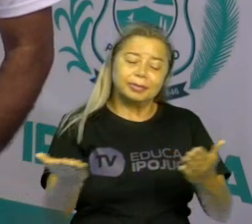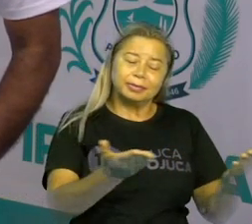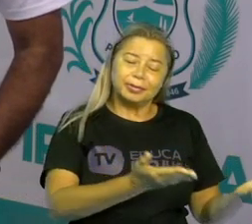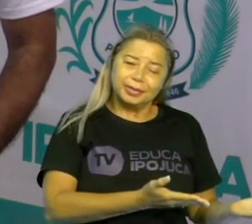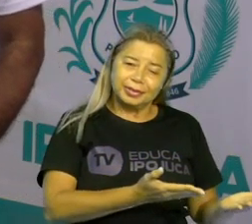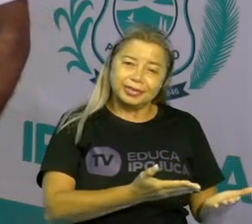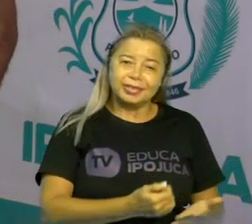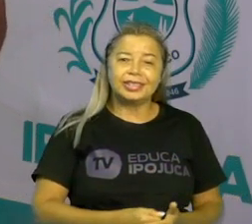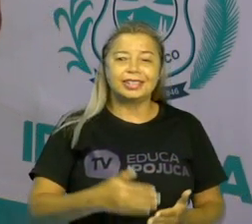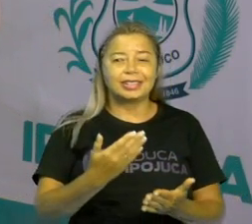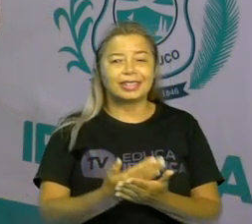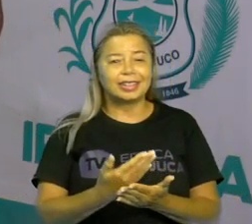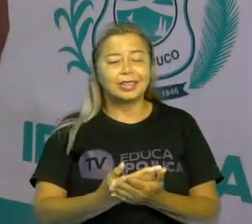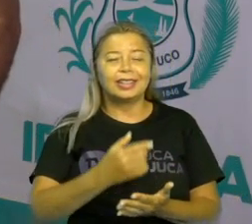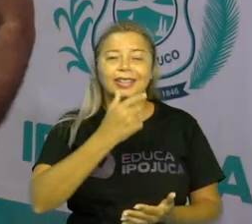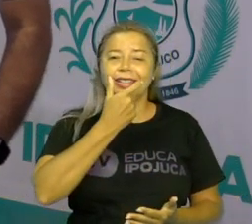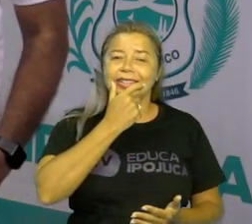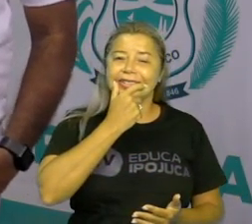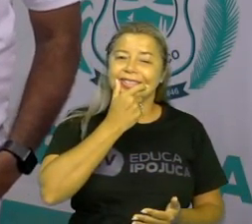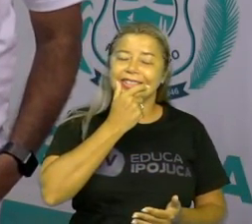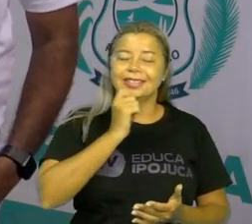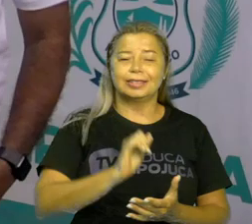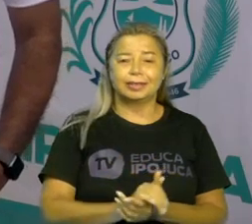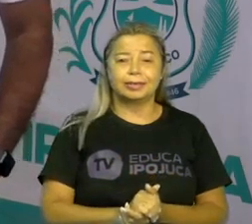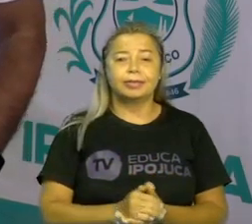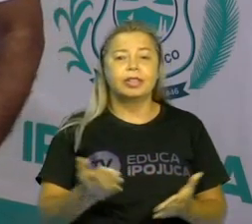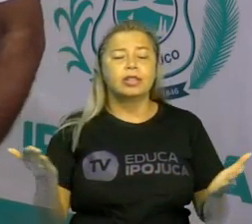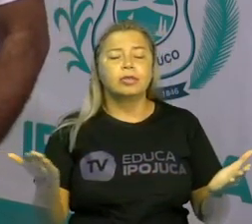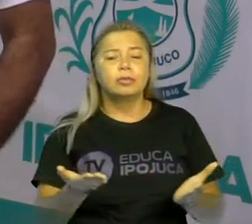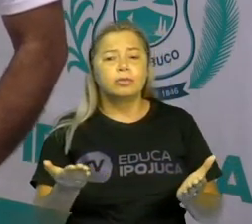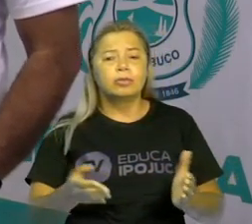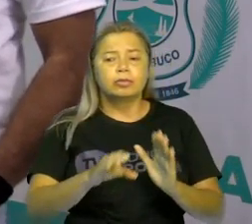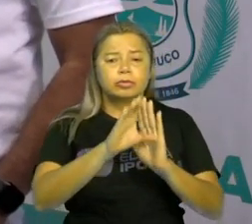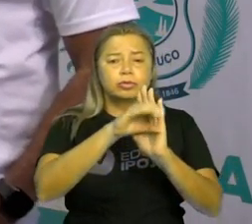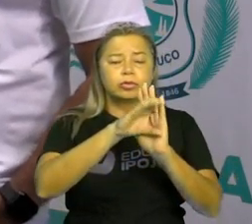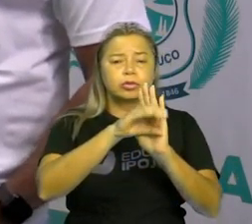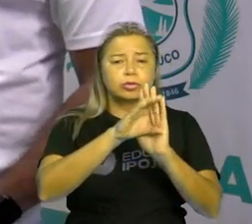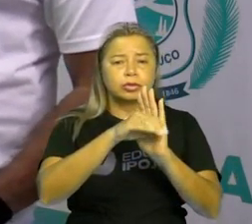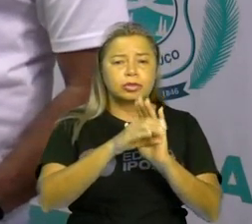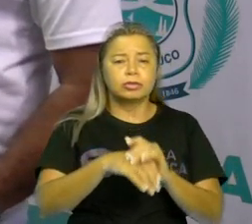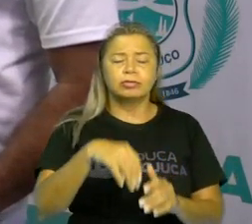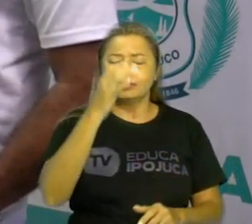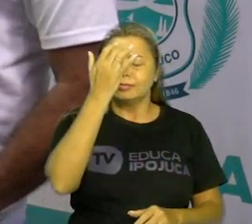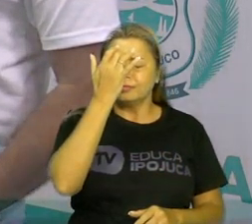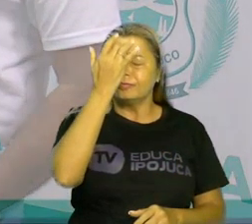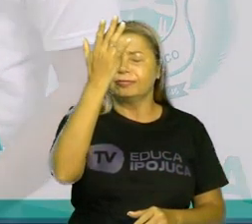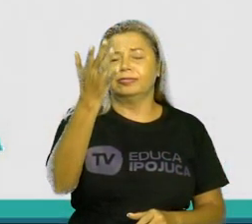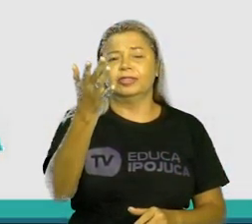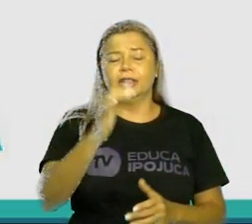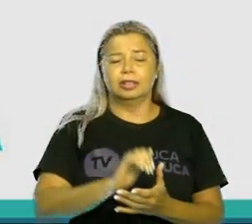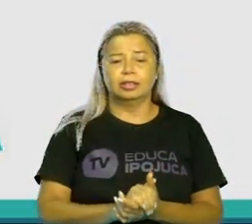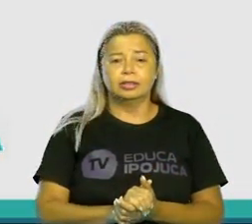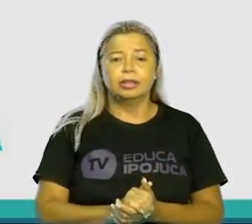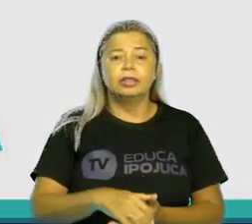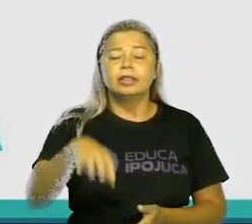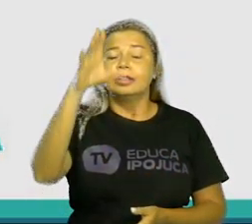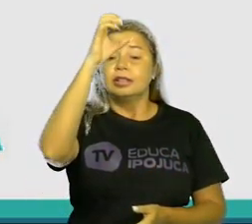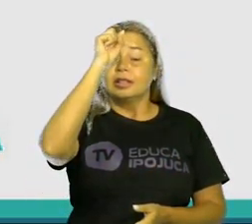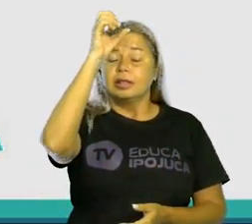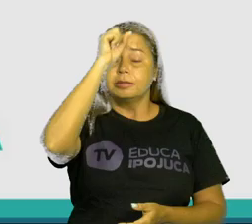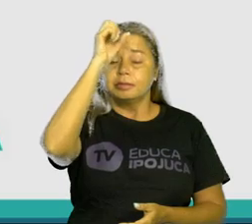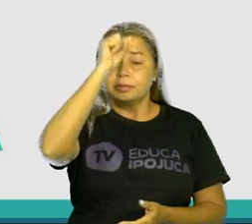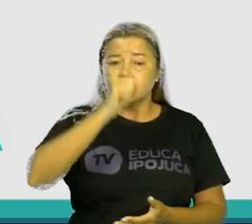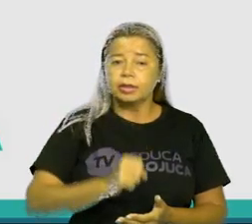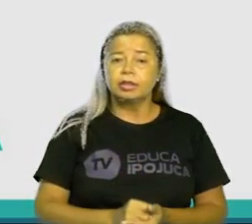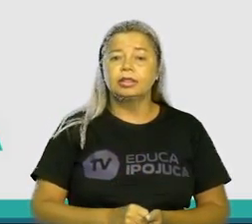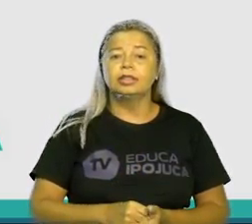de língua inglesa hoje o nosso conteúdo é um conteúdo bem fácil e prático Vamos estudar hoje